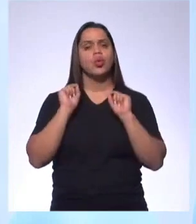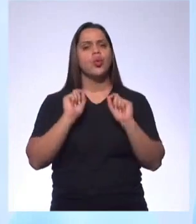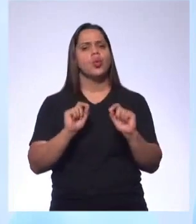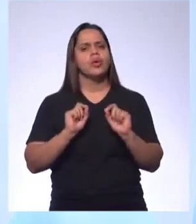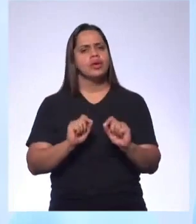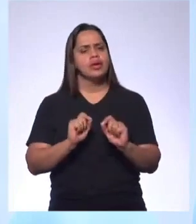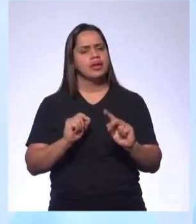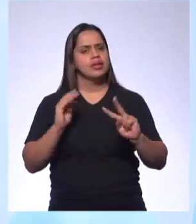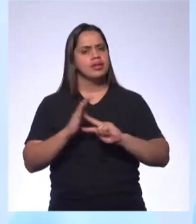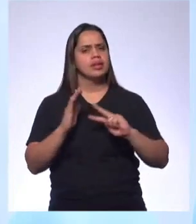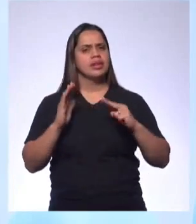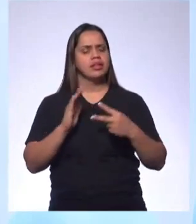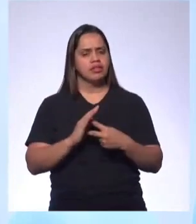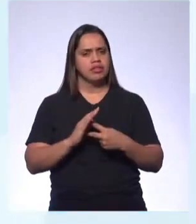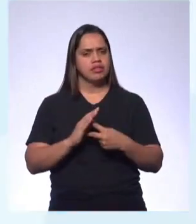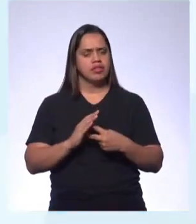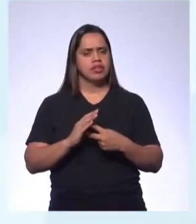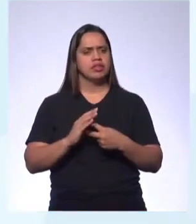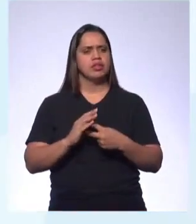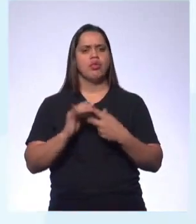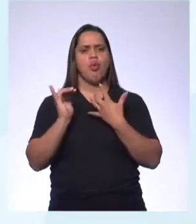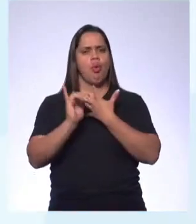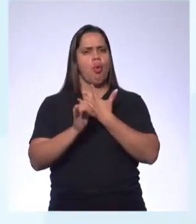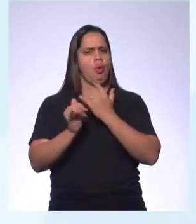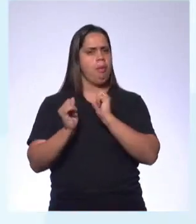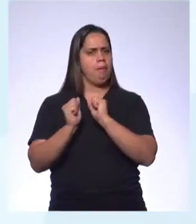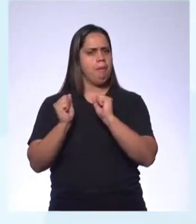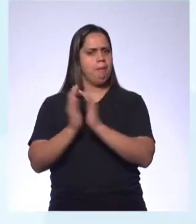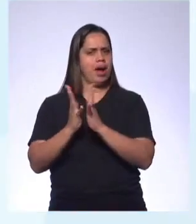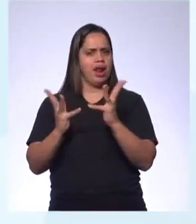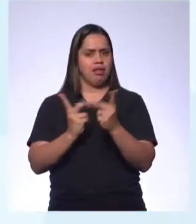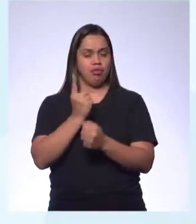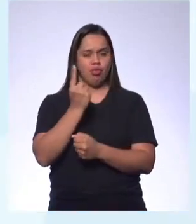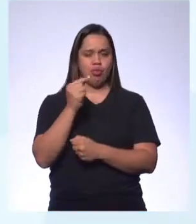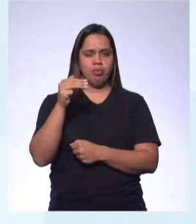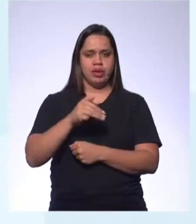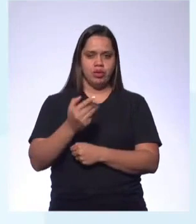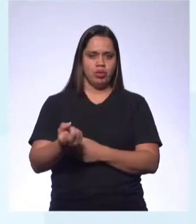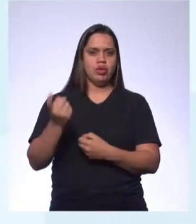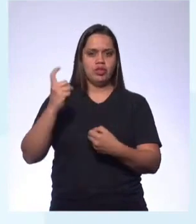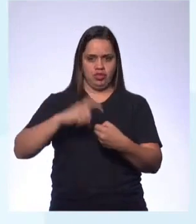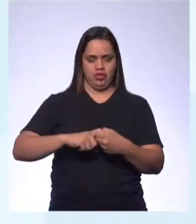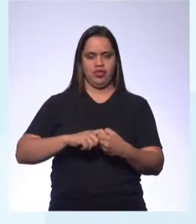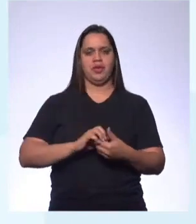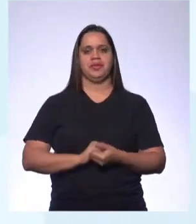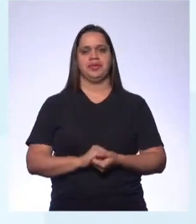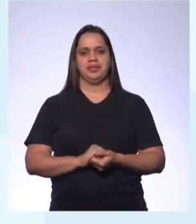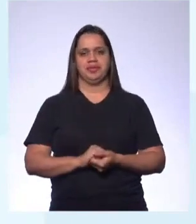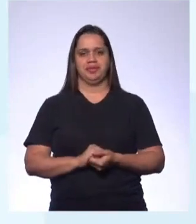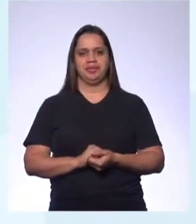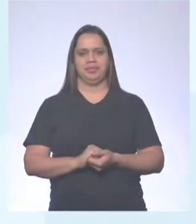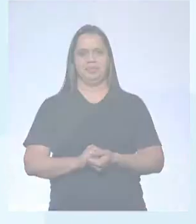seria um conto maravilhoso? Um minutinho pouco e a gente já volta.